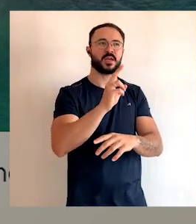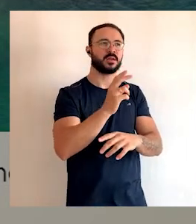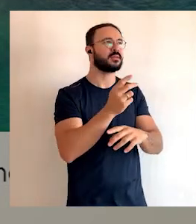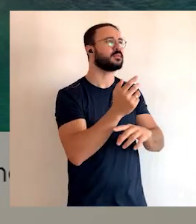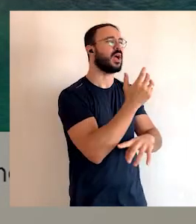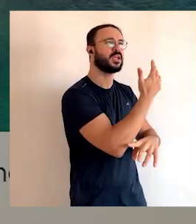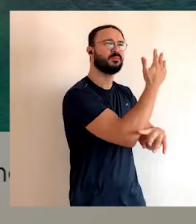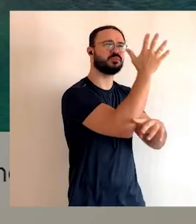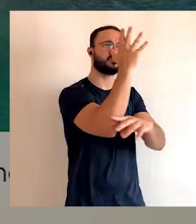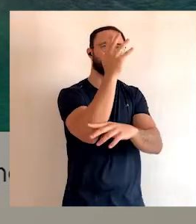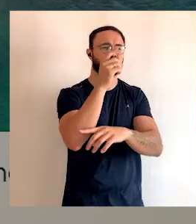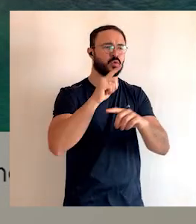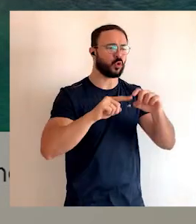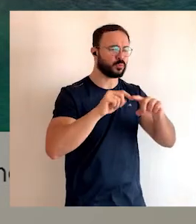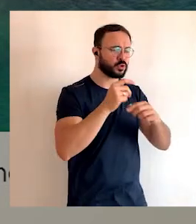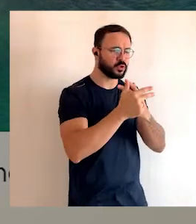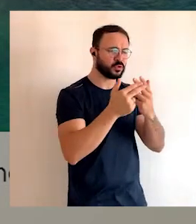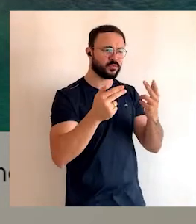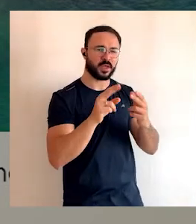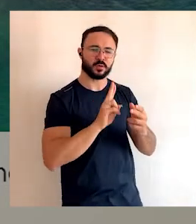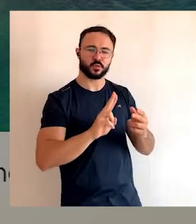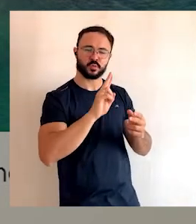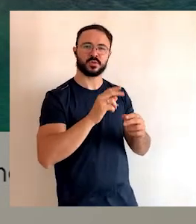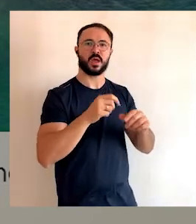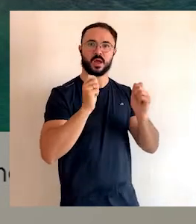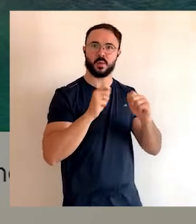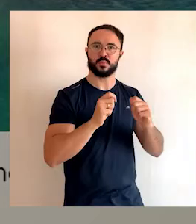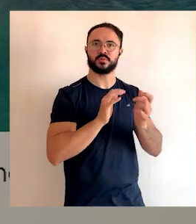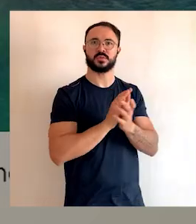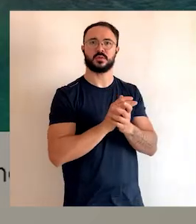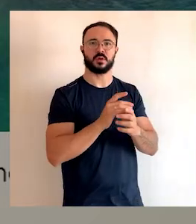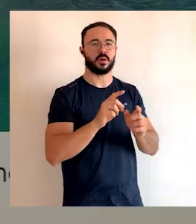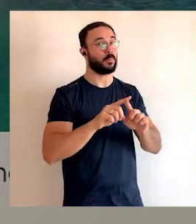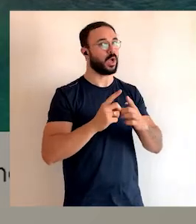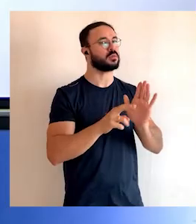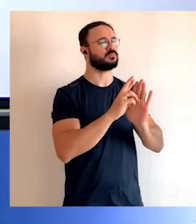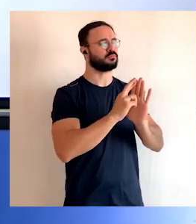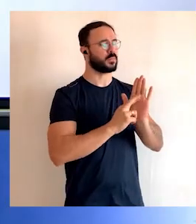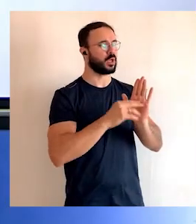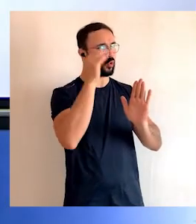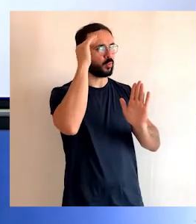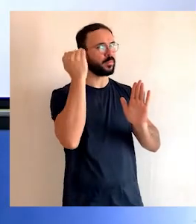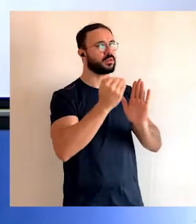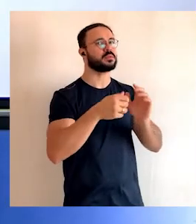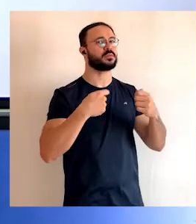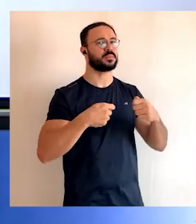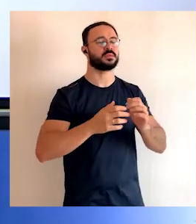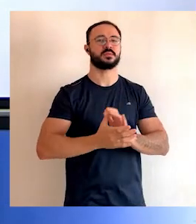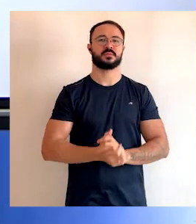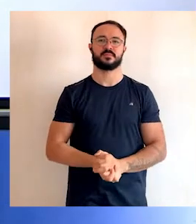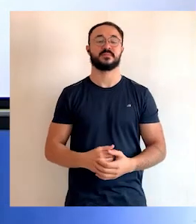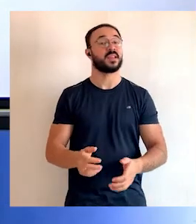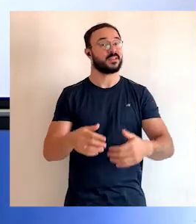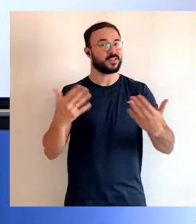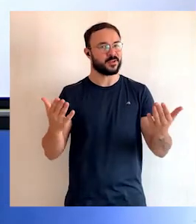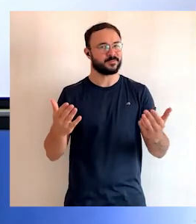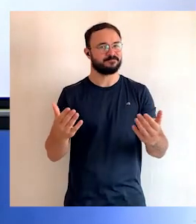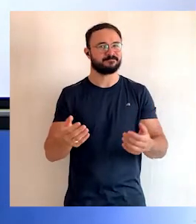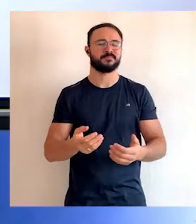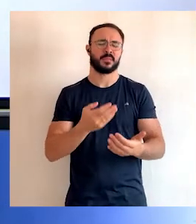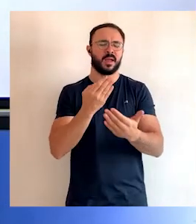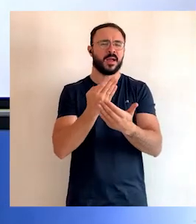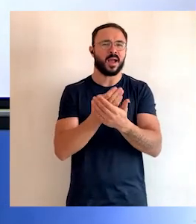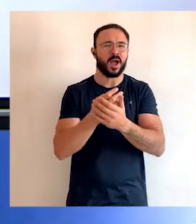se cumpra as regras delimitadas na criação dessas unidades. Bem, essa foi a nossa aula sobre conservação